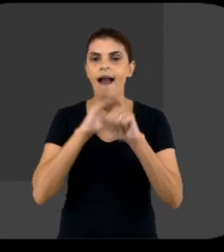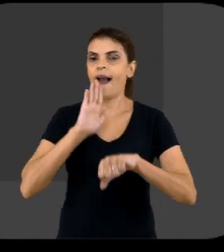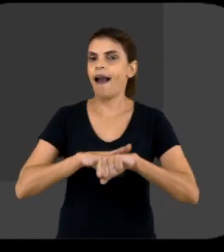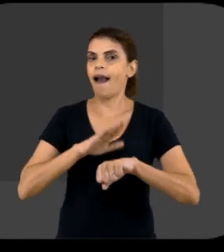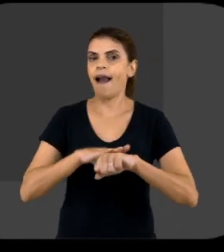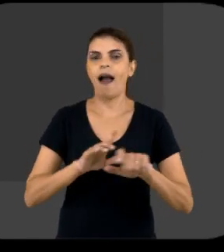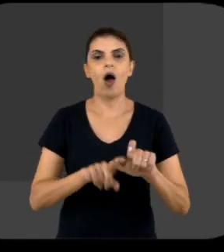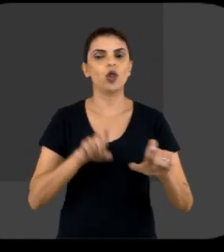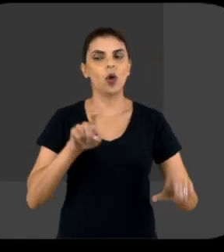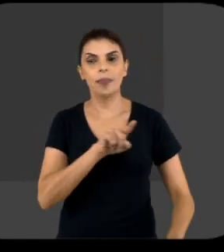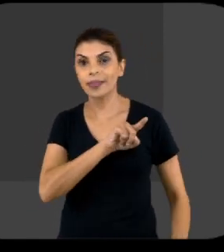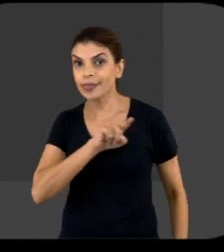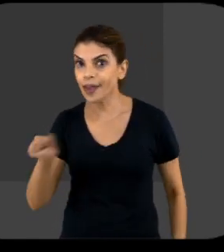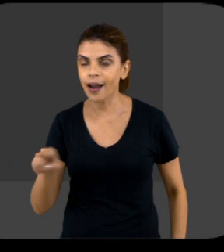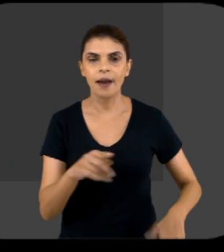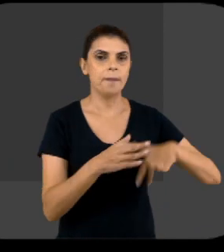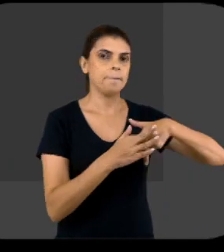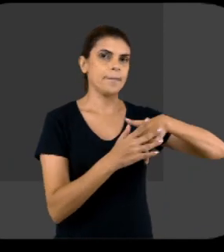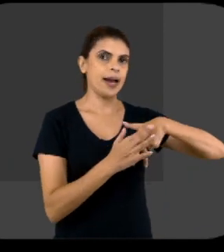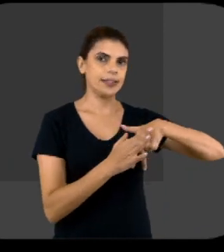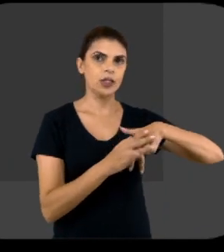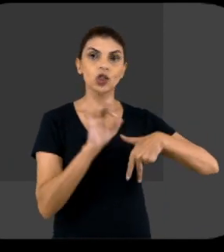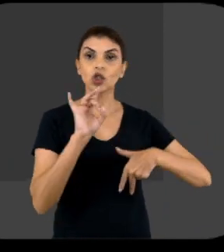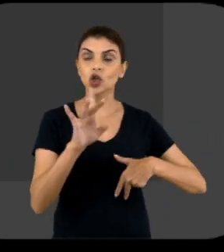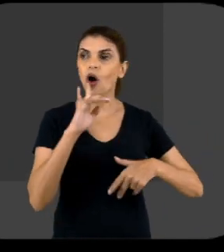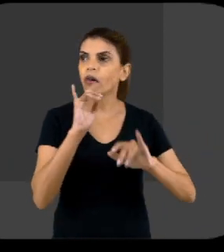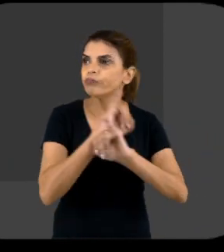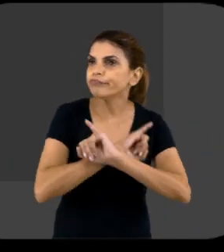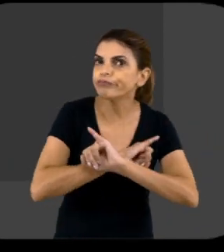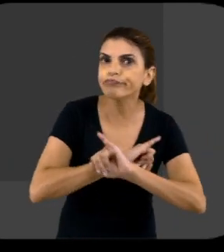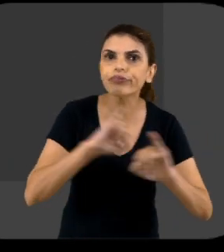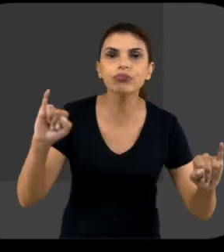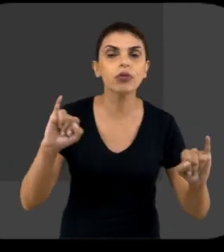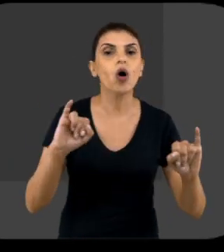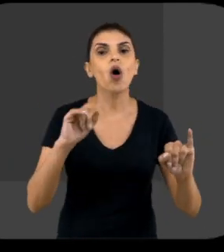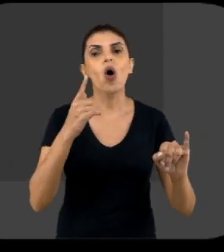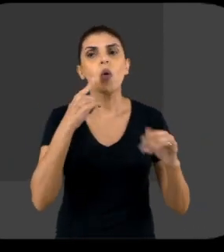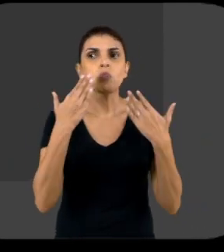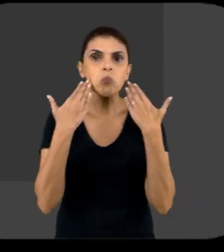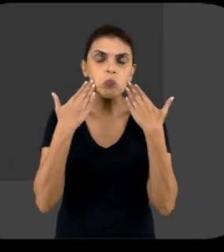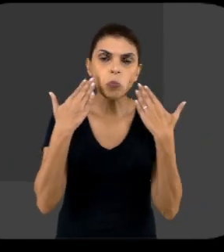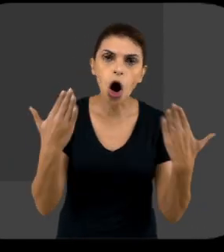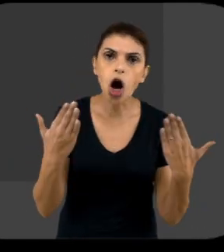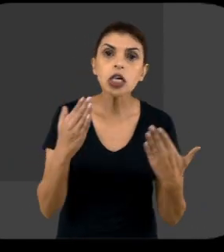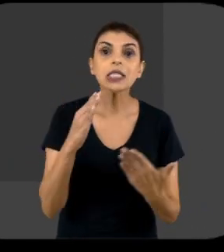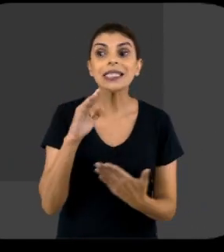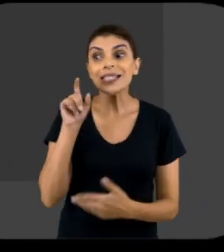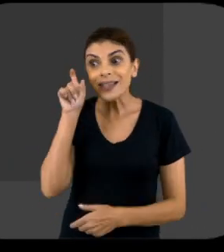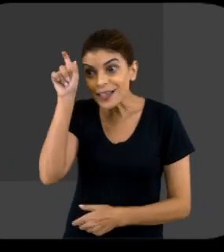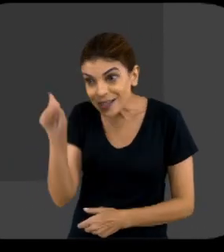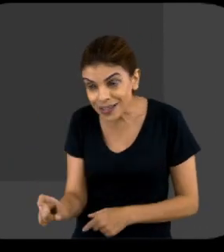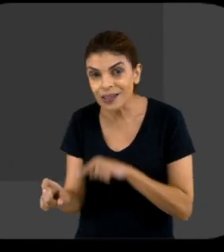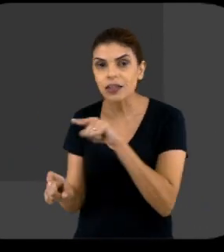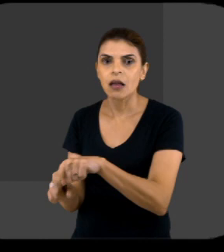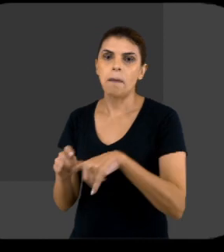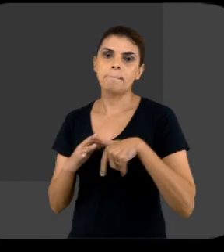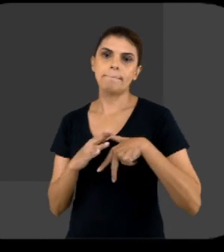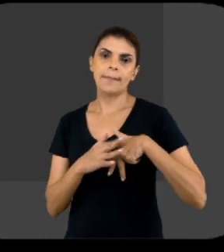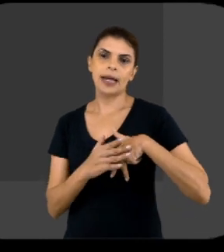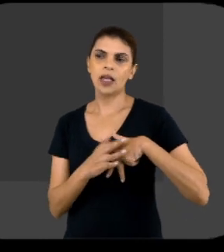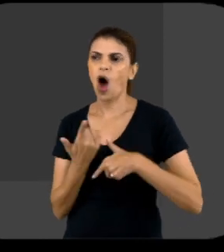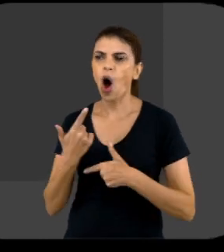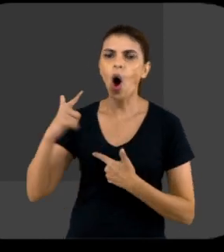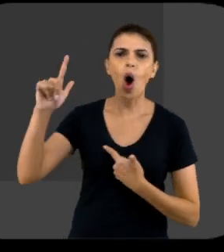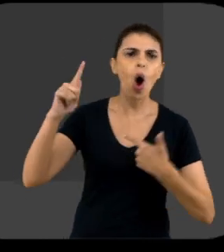do paciente. Então, os resultados só podem ser divulgados ou expressados para o paciente,